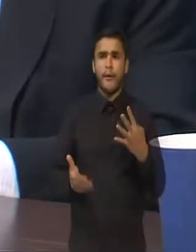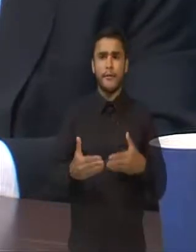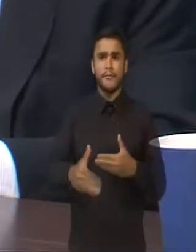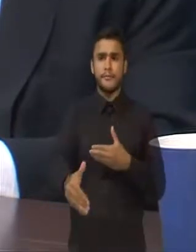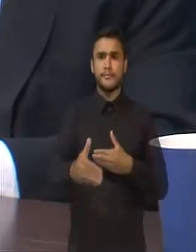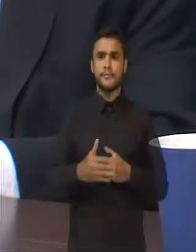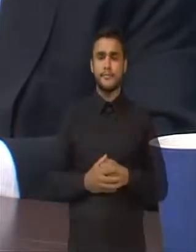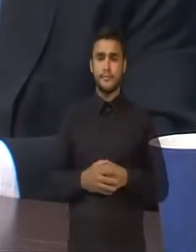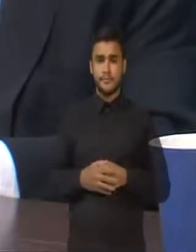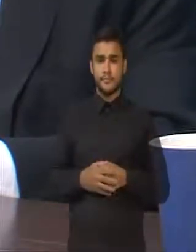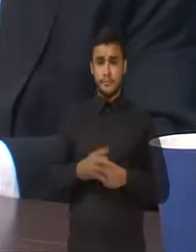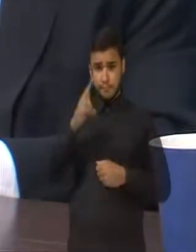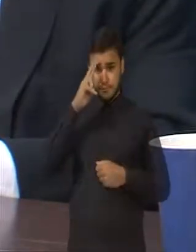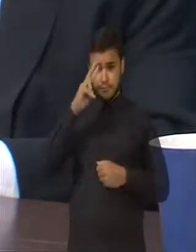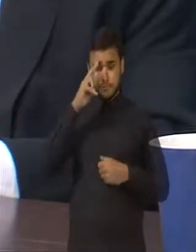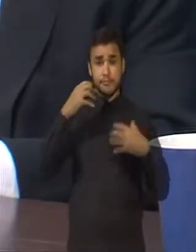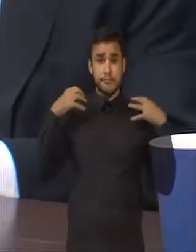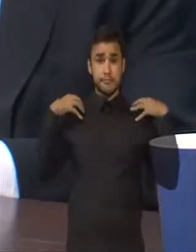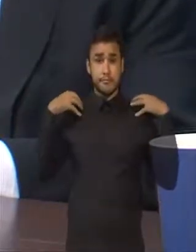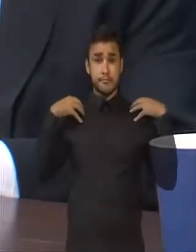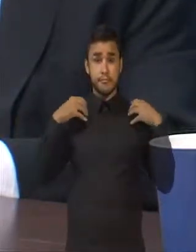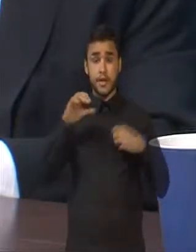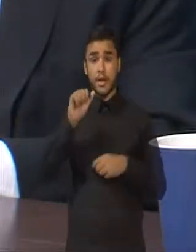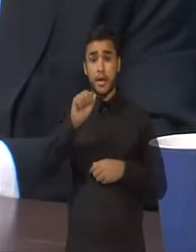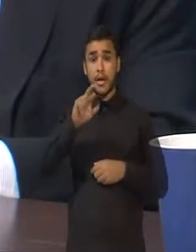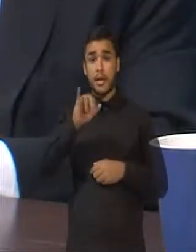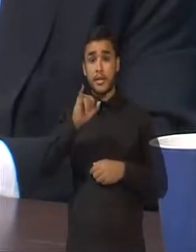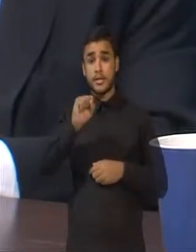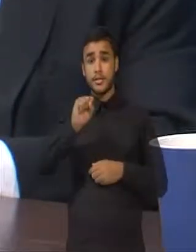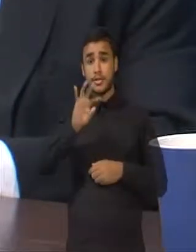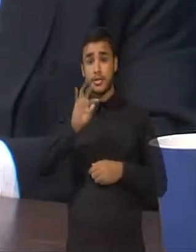o Aristóteles chamou de demagogia.